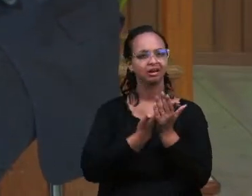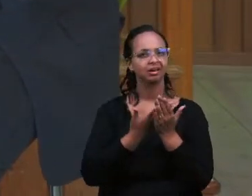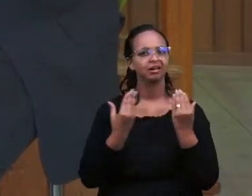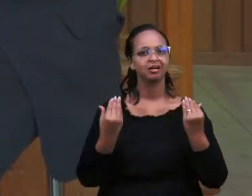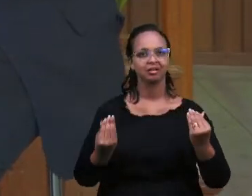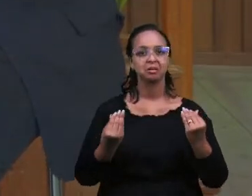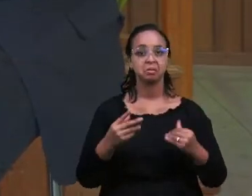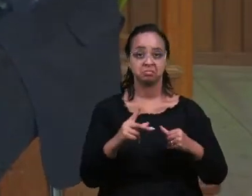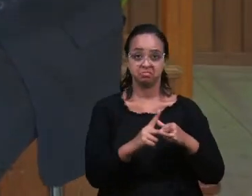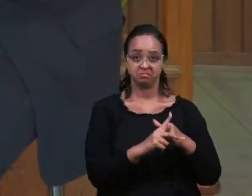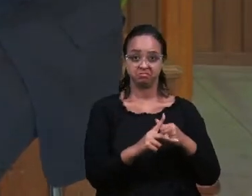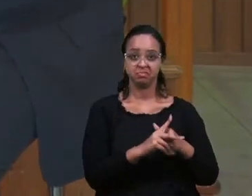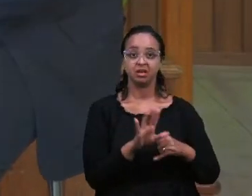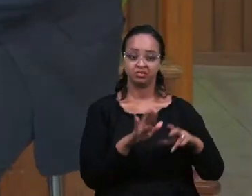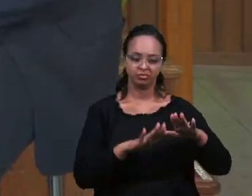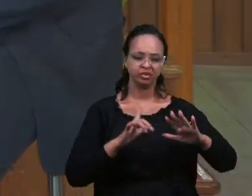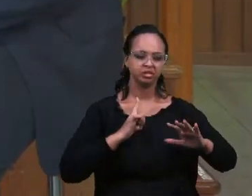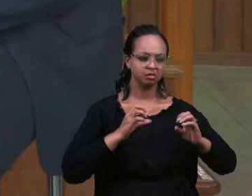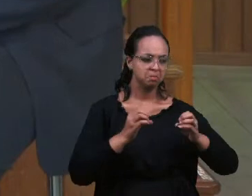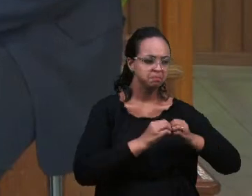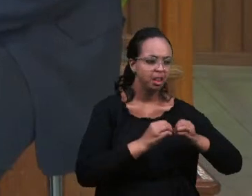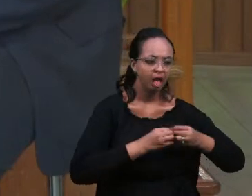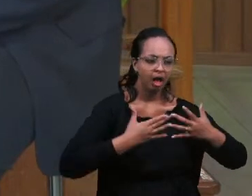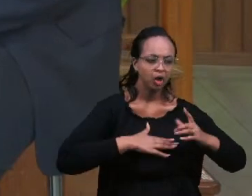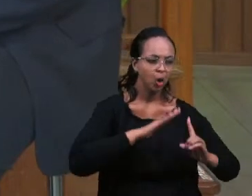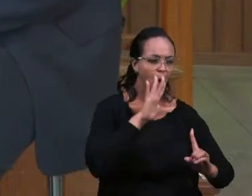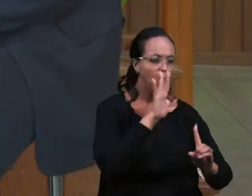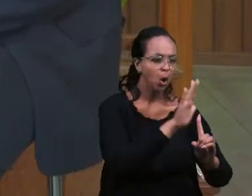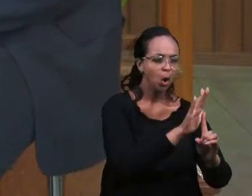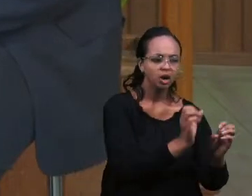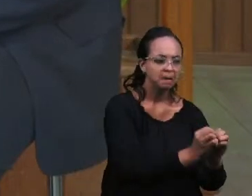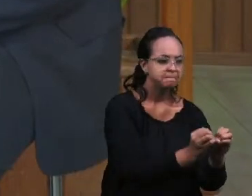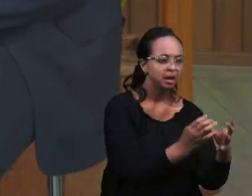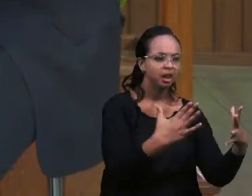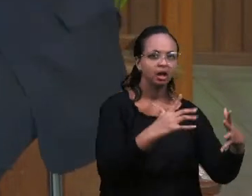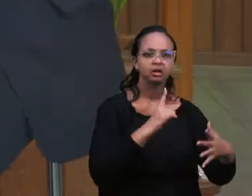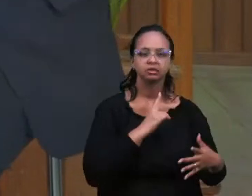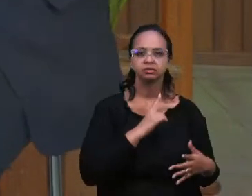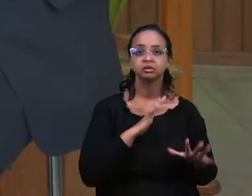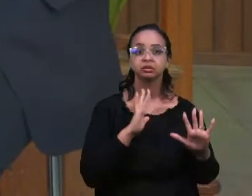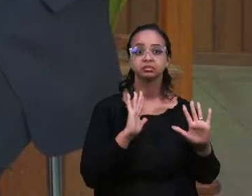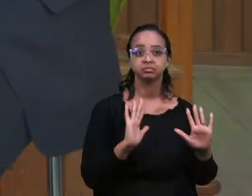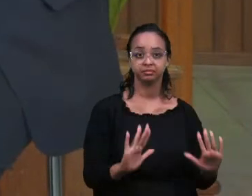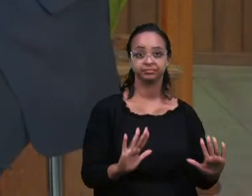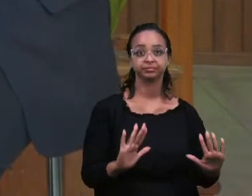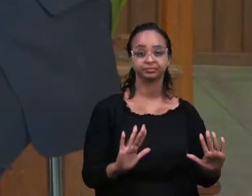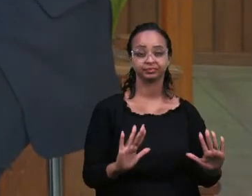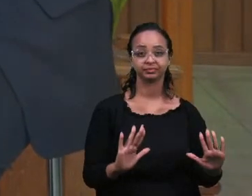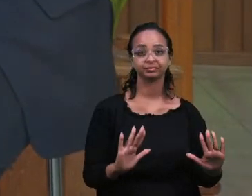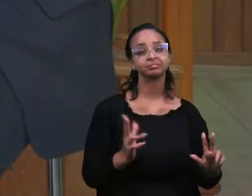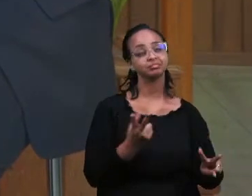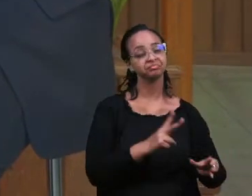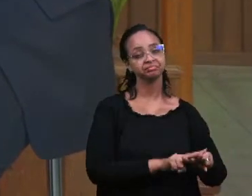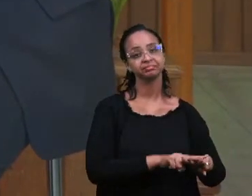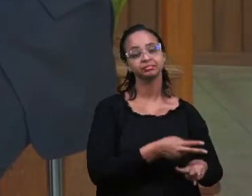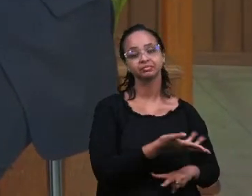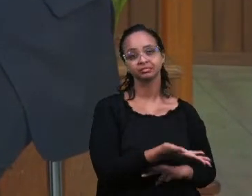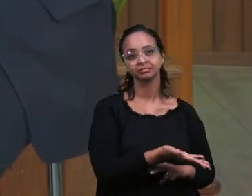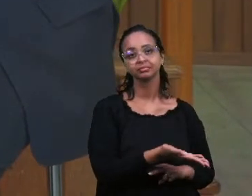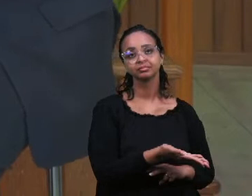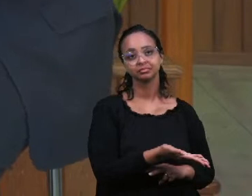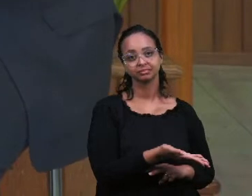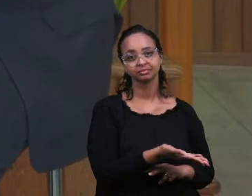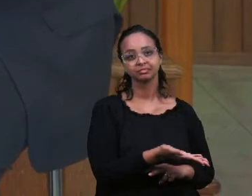está muitas vezes ali operando milagres em nome do Senhor, mas preso. Então assim,